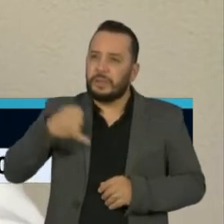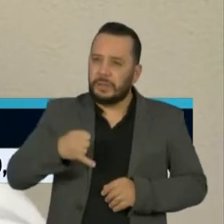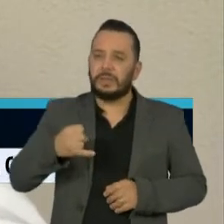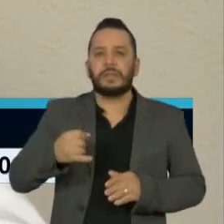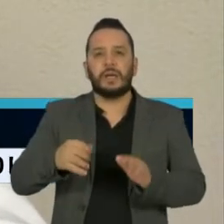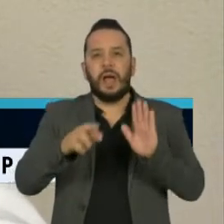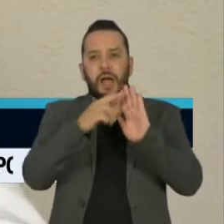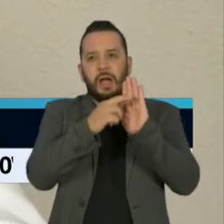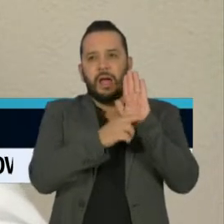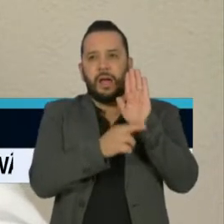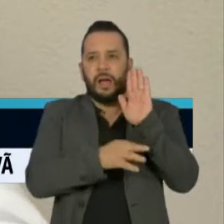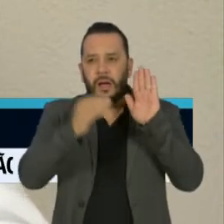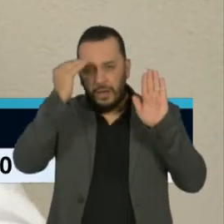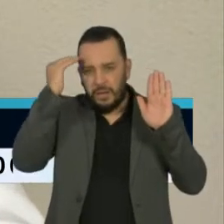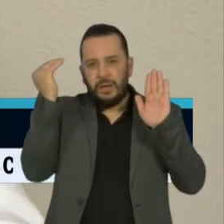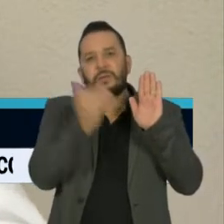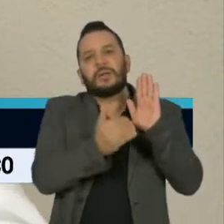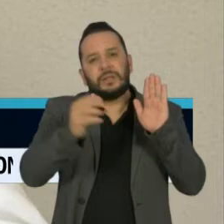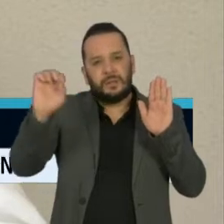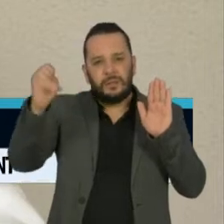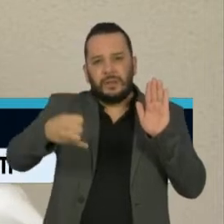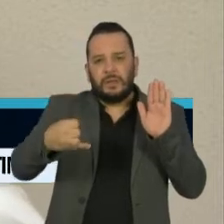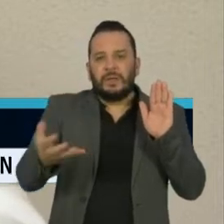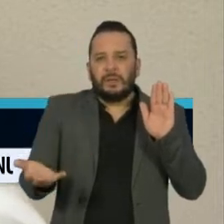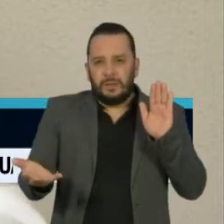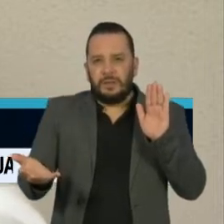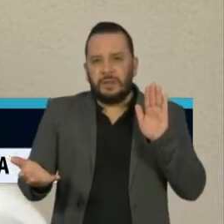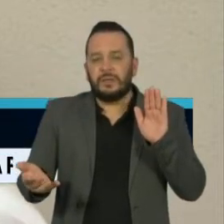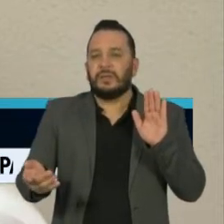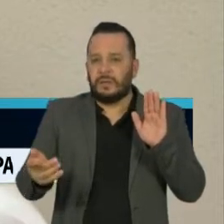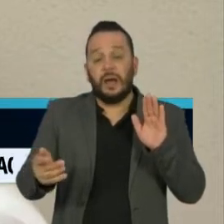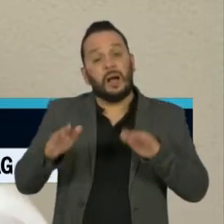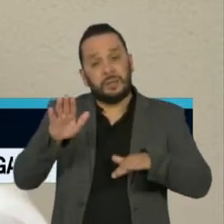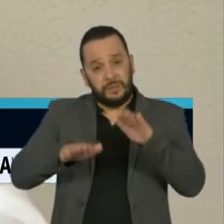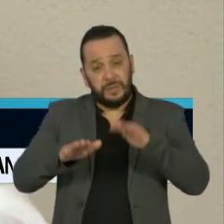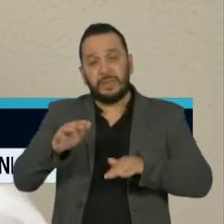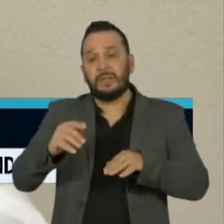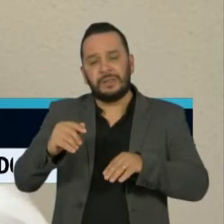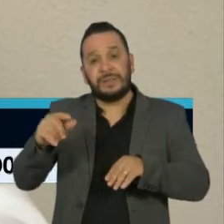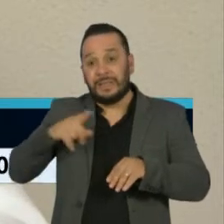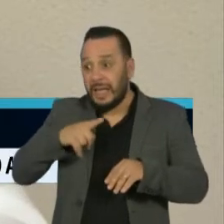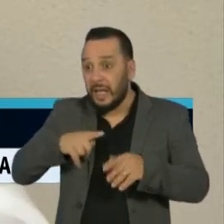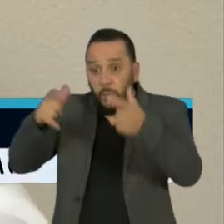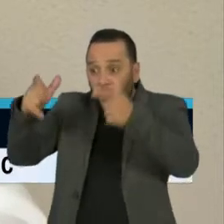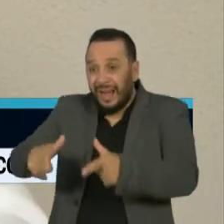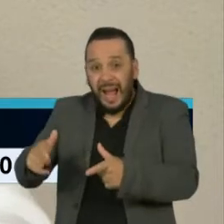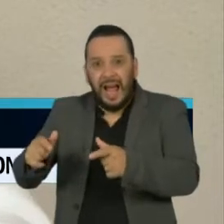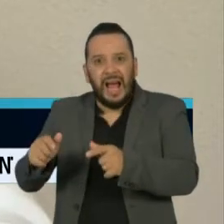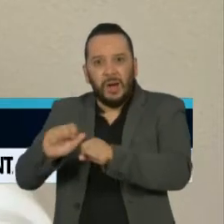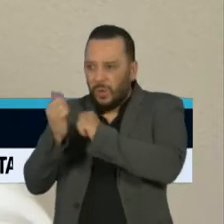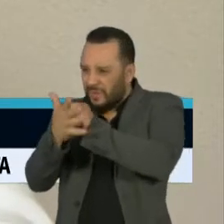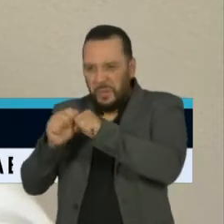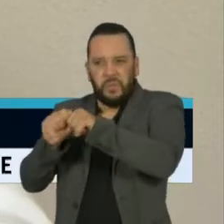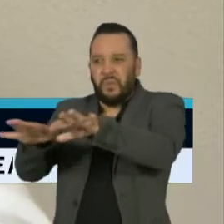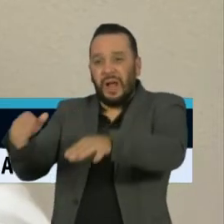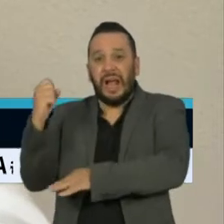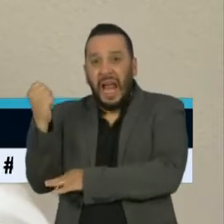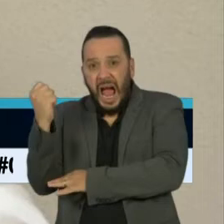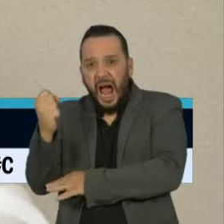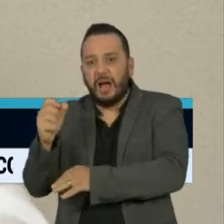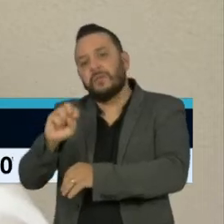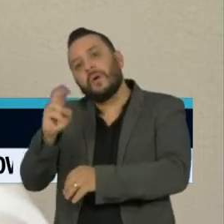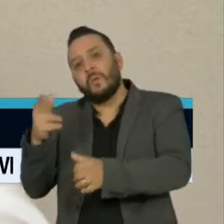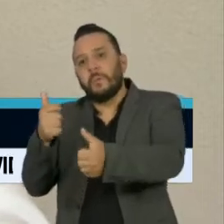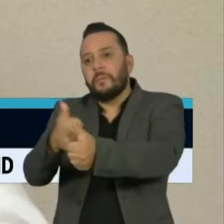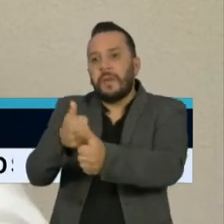respeitando os locais que estão com um problema na saúde, que não tem, que os hospitais já estão, de uma